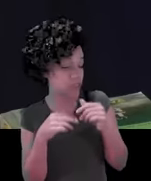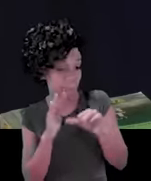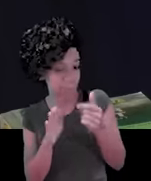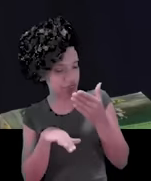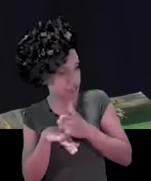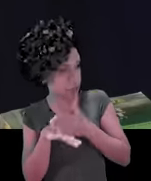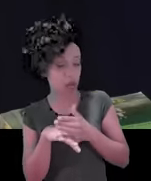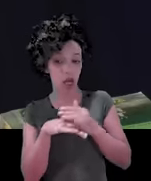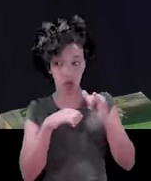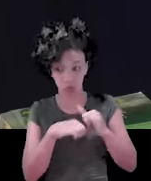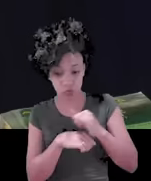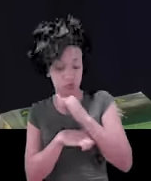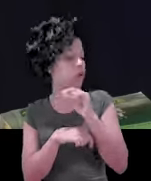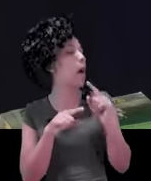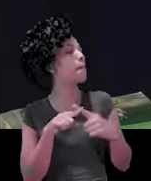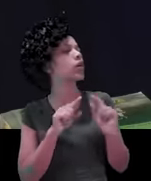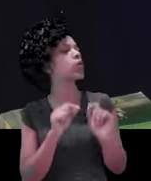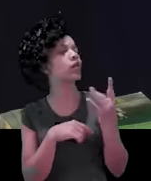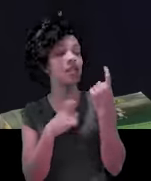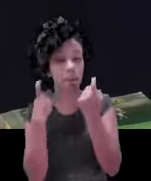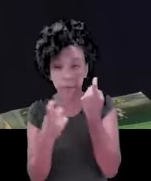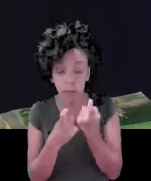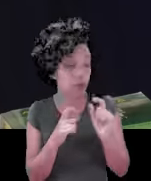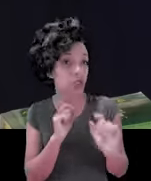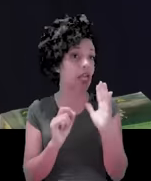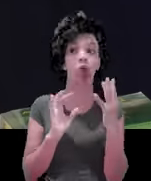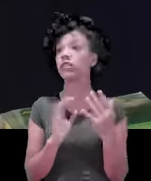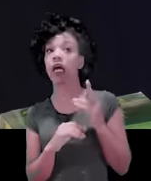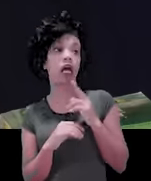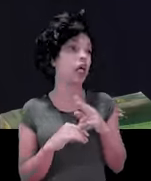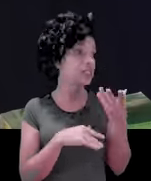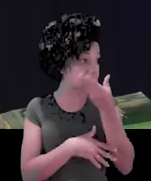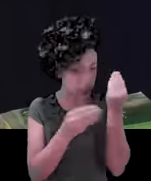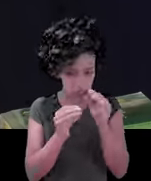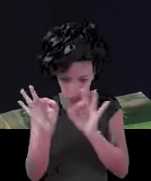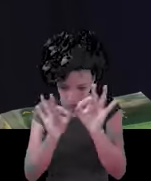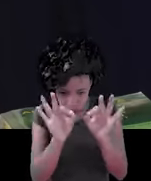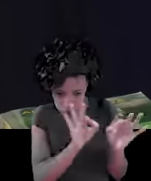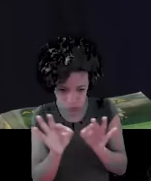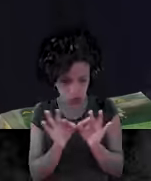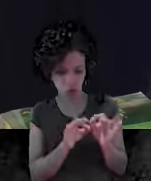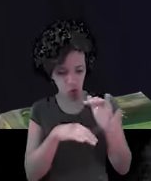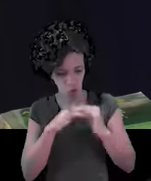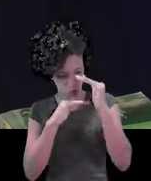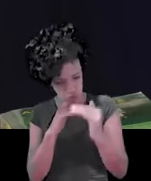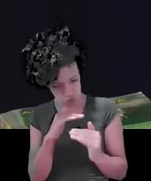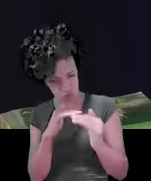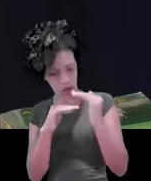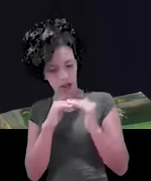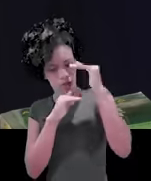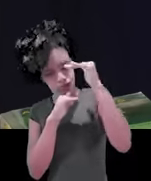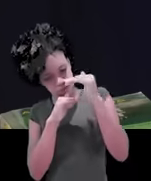coisa check list mental voo avião que o que acontece tem gente que se preocupa tanto com que tá acontecendo que esquece de olhar para o avião usuário avião